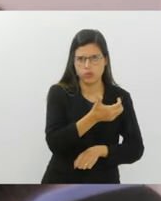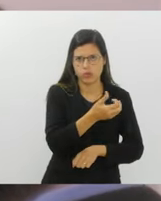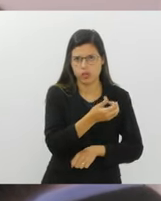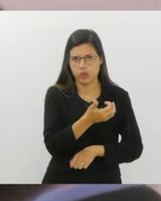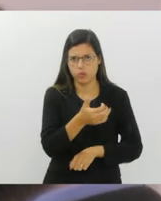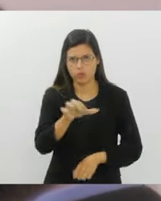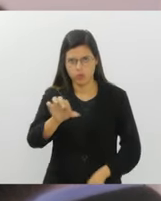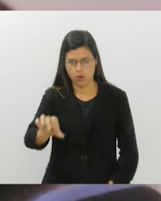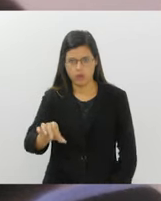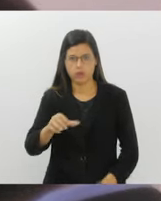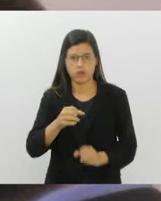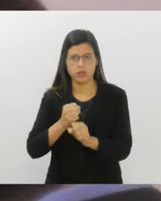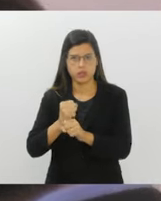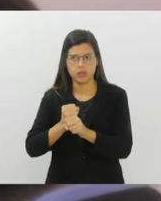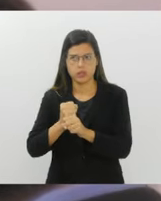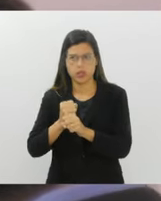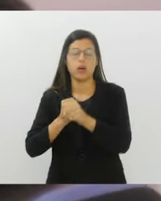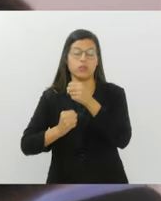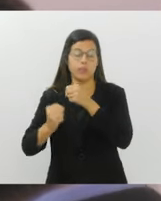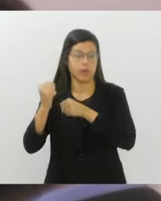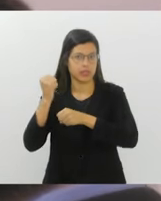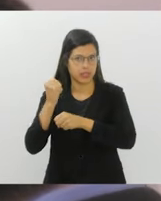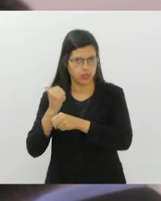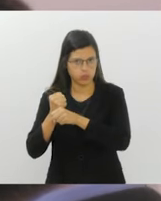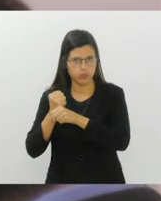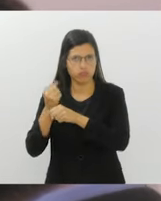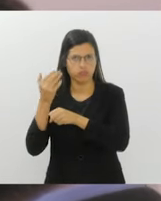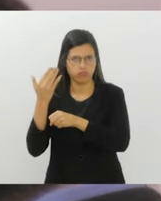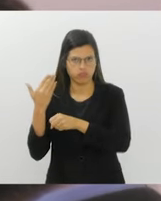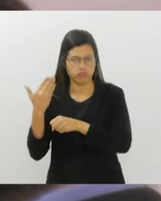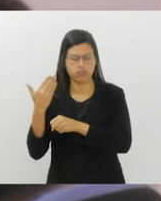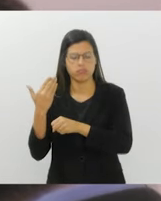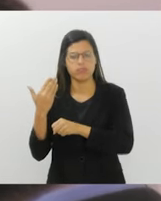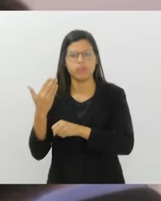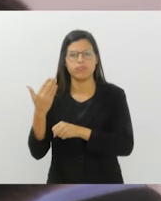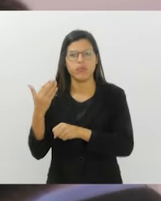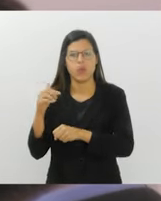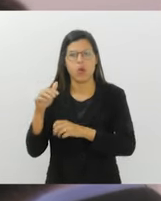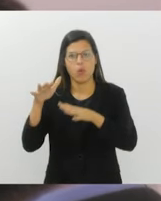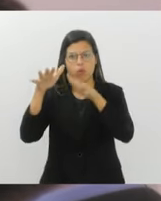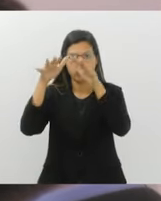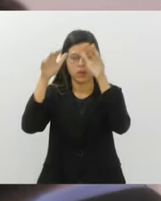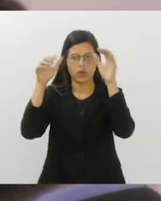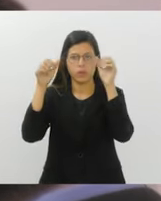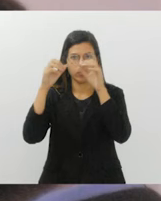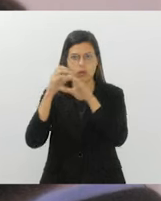Esse ano, na verdade, o ano passado, né, o tribunal